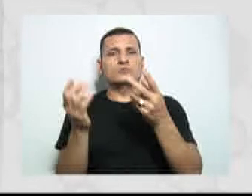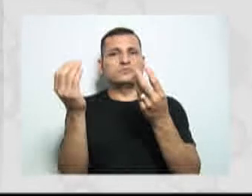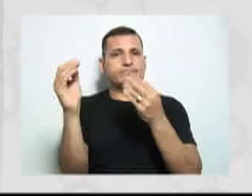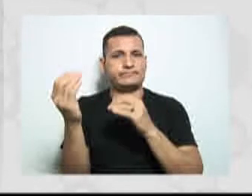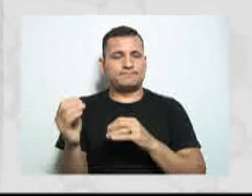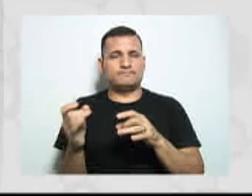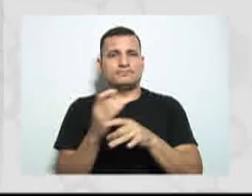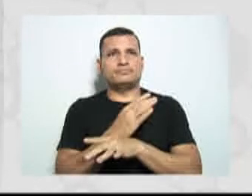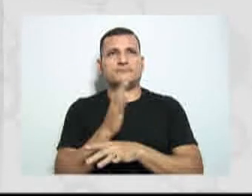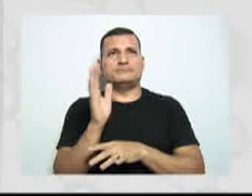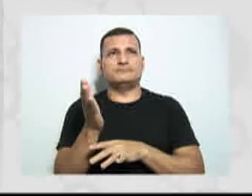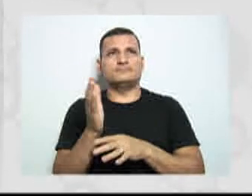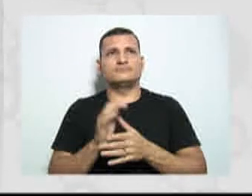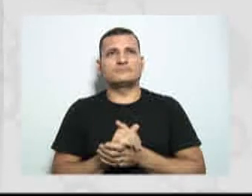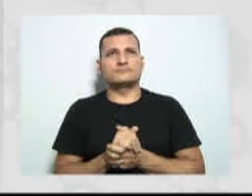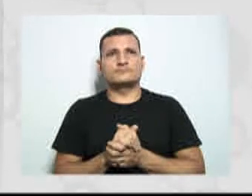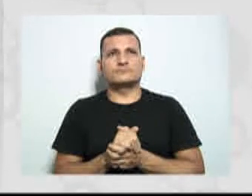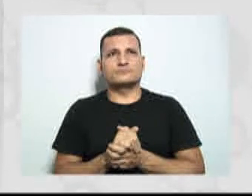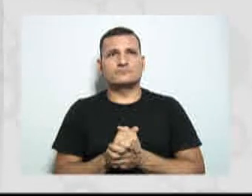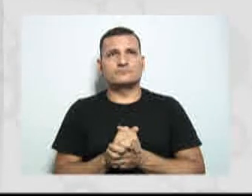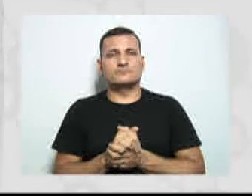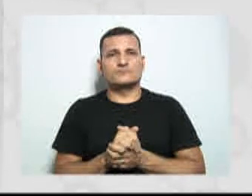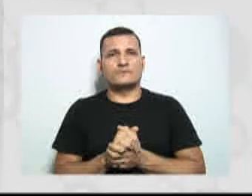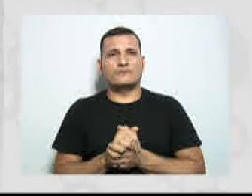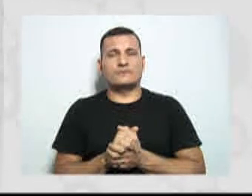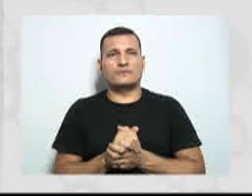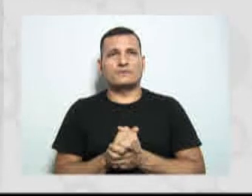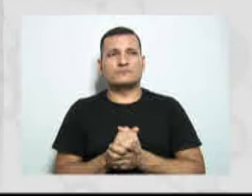preenchida com o cálculo que nós temos aqui, ó.